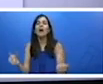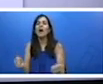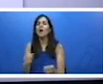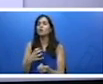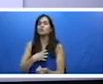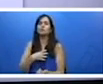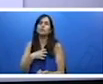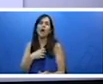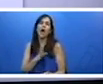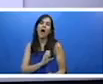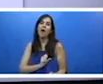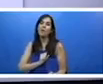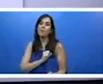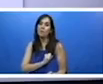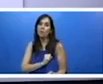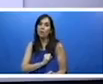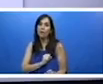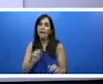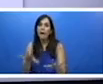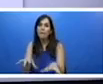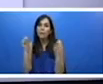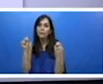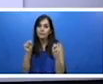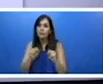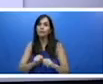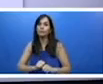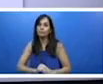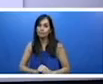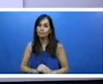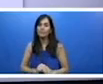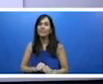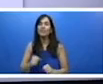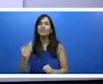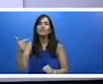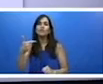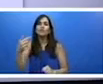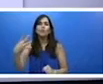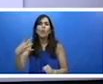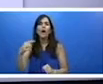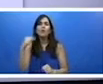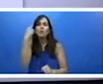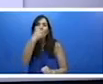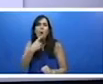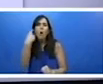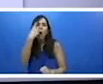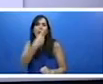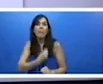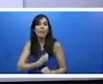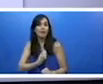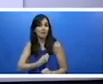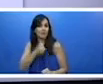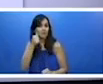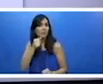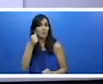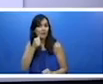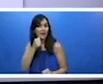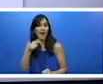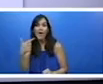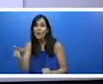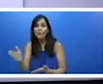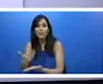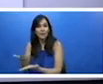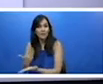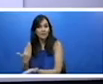que o amor é quase uma maldição. E 24 Horas na Vida de uma Mulher, outra obra, classificada